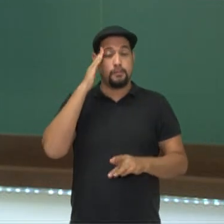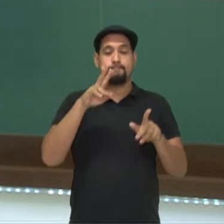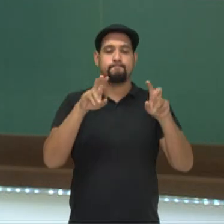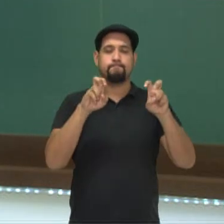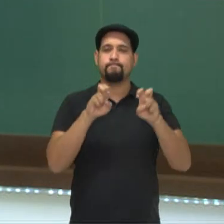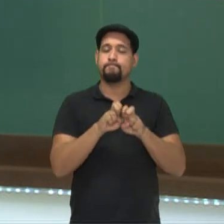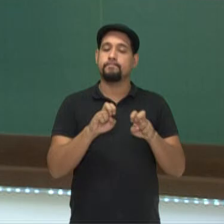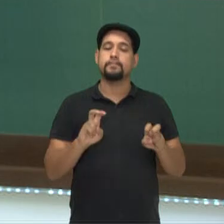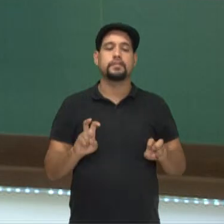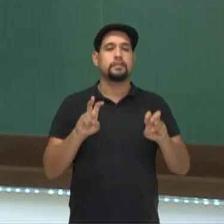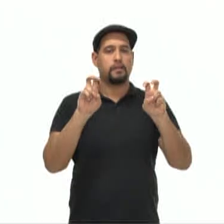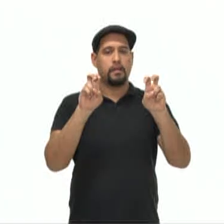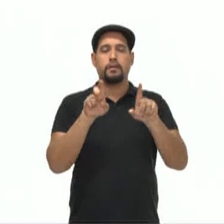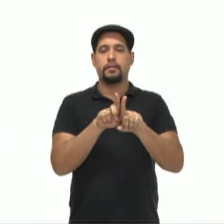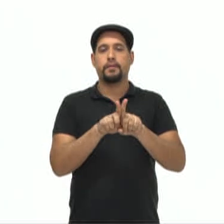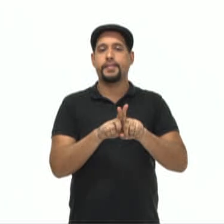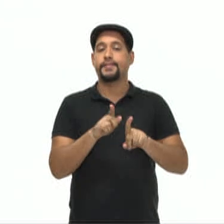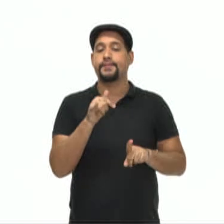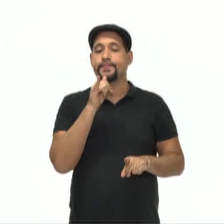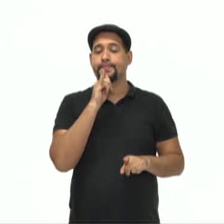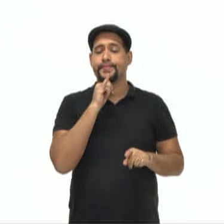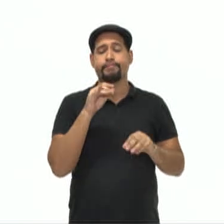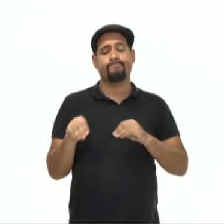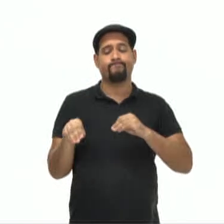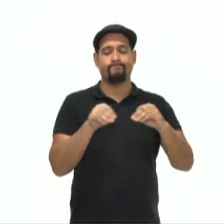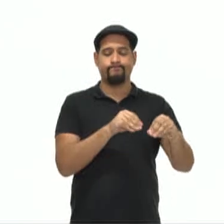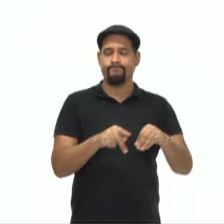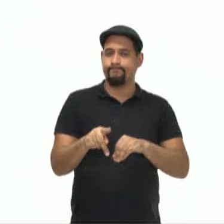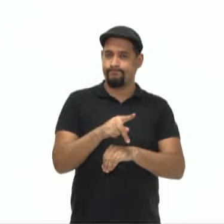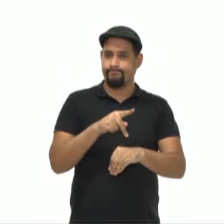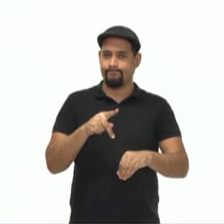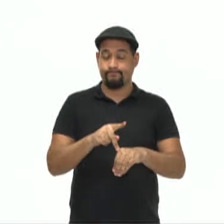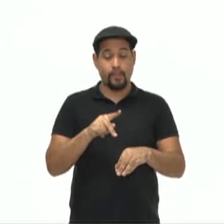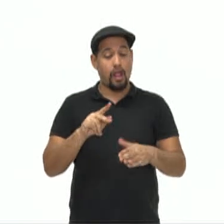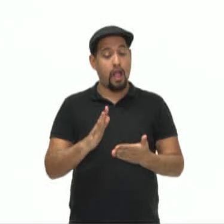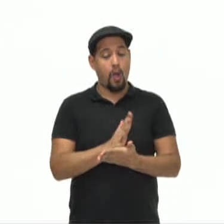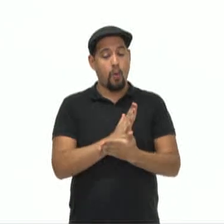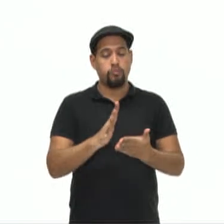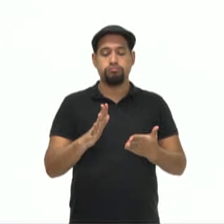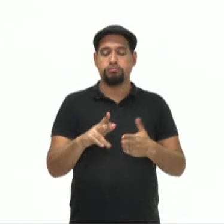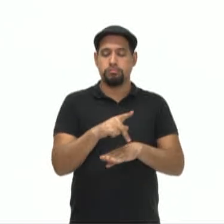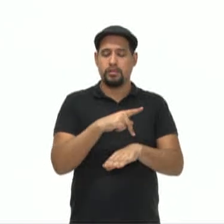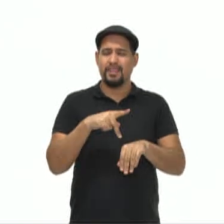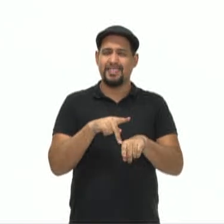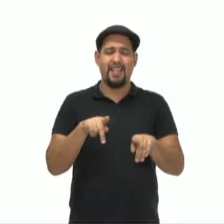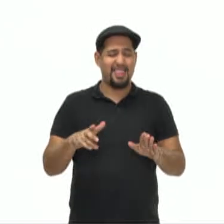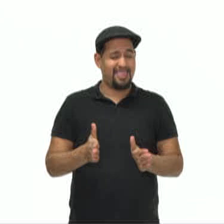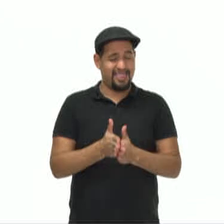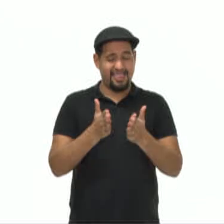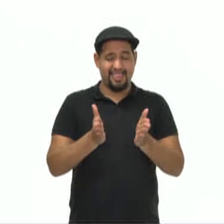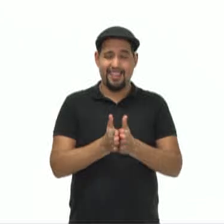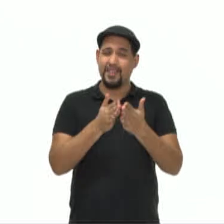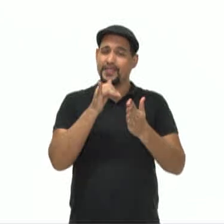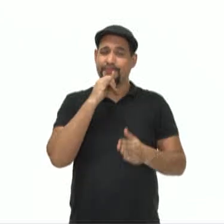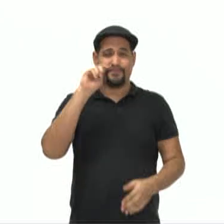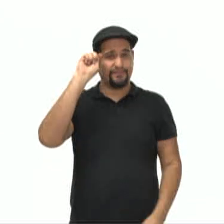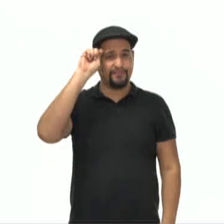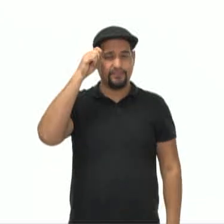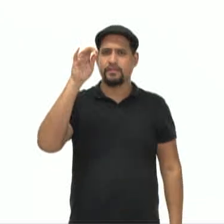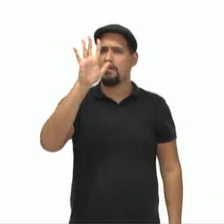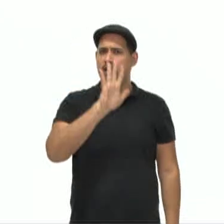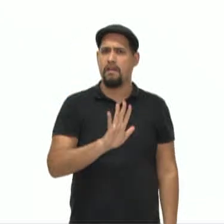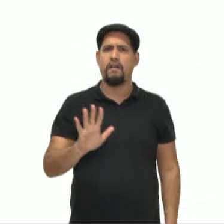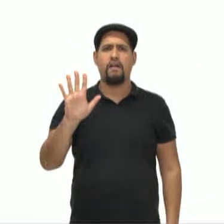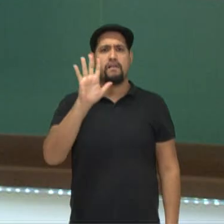um assunto específico e deixam seu país de origem. Alguns países que vivem em extrema pobreza, como os africanos, ou